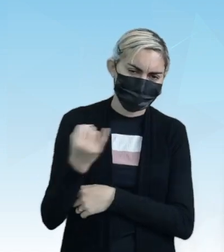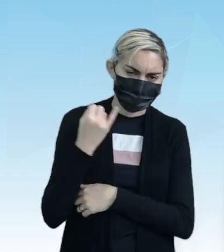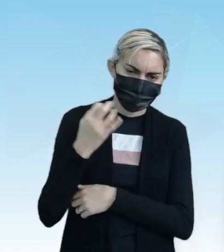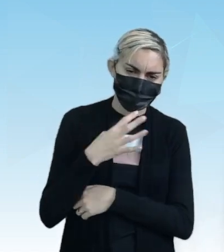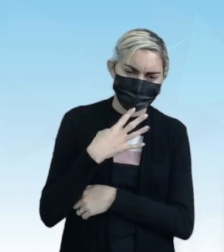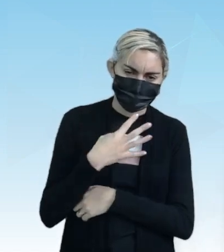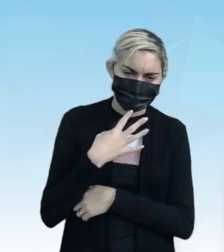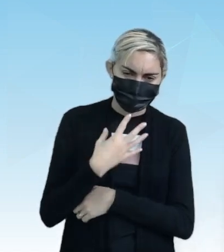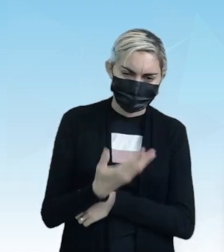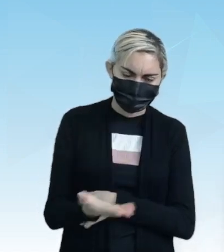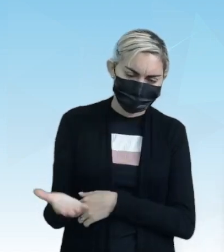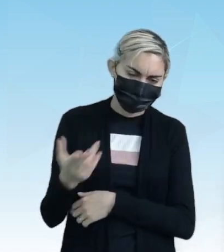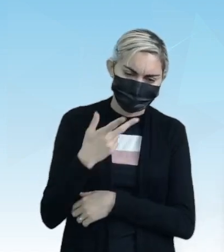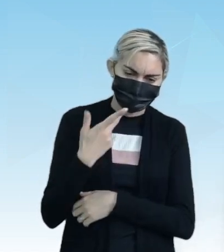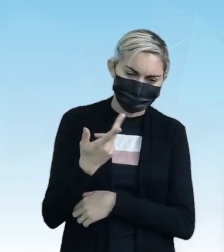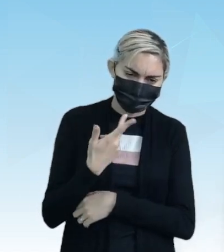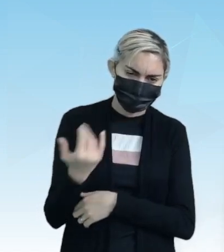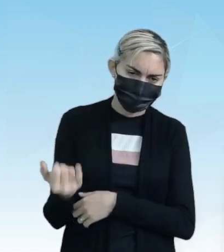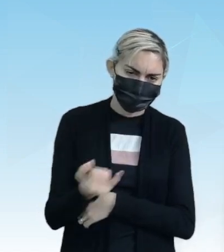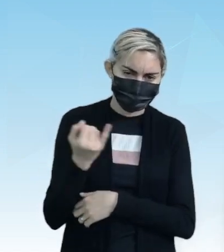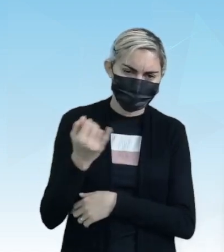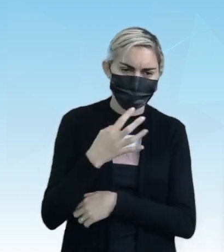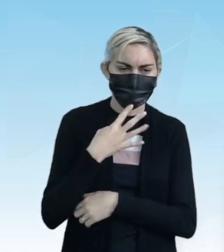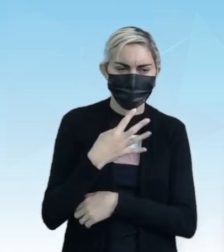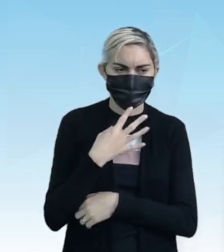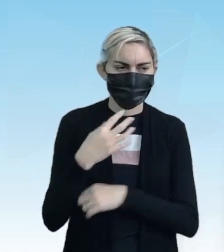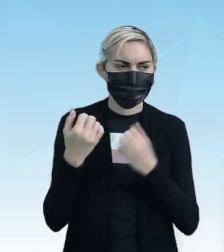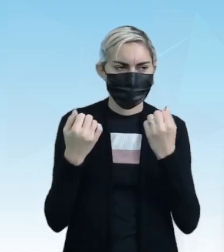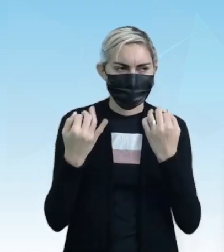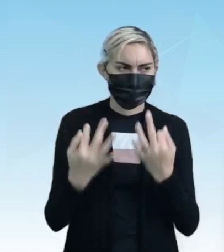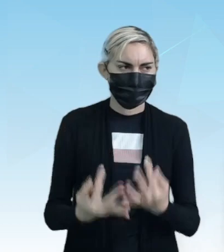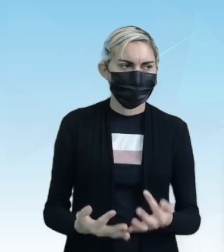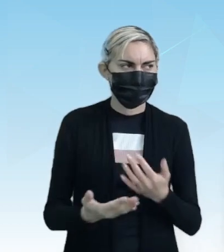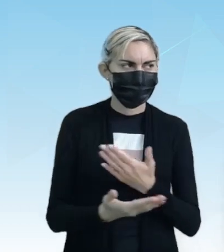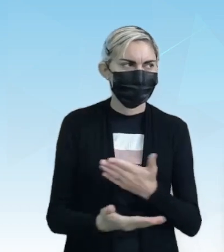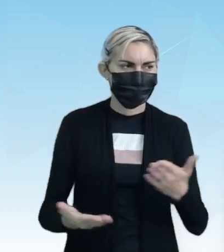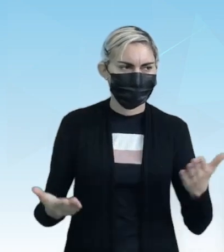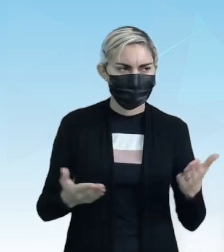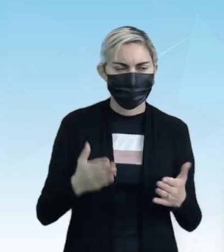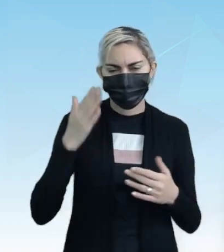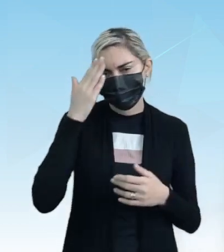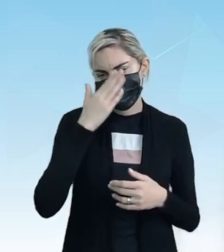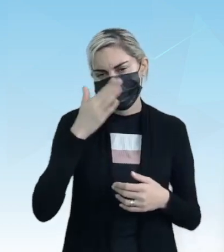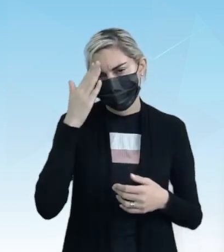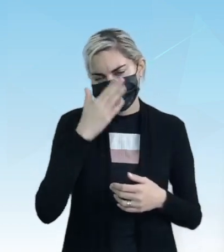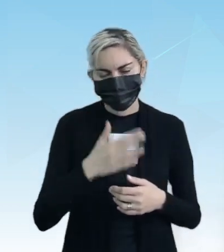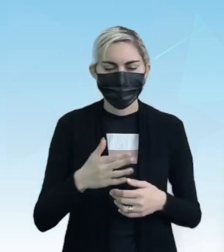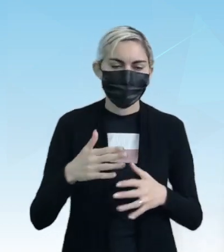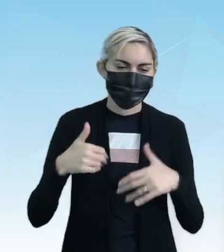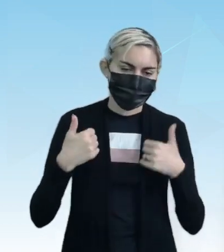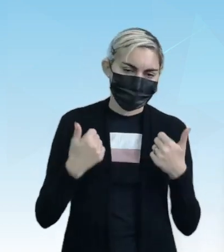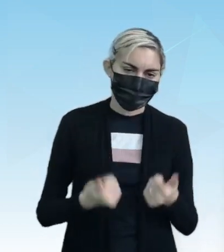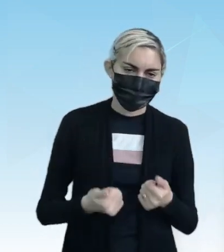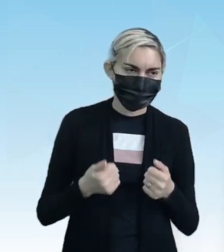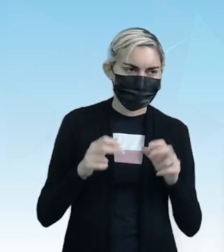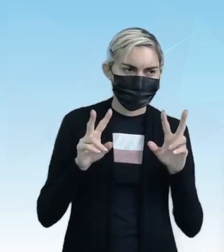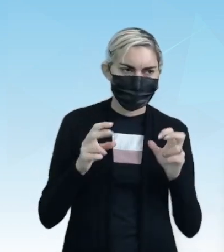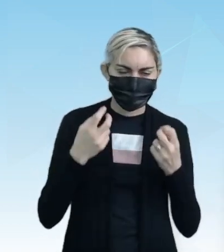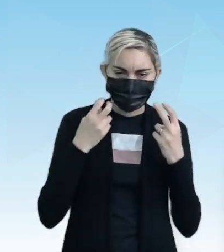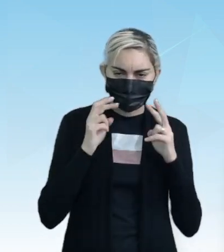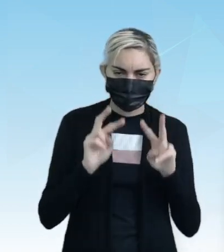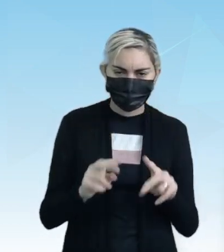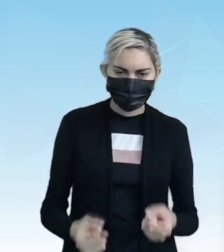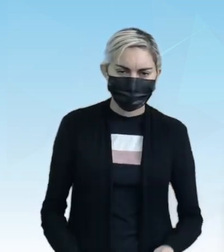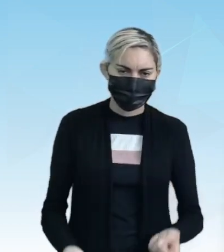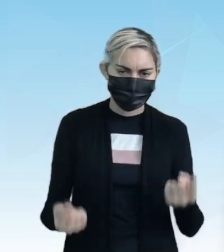tá bom? Quando a gente fala é importante conhecer, justamente para você adentrar, entender melhor o assunto. Olhem